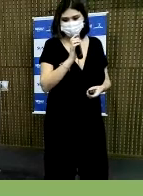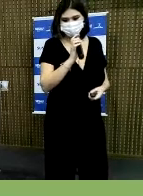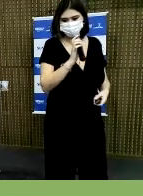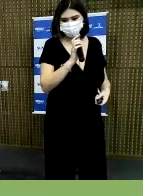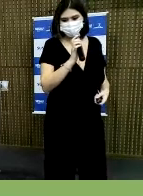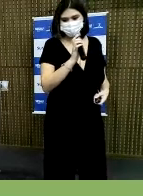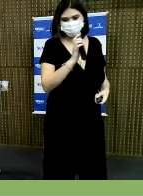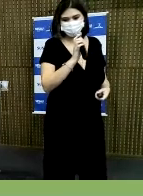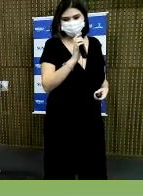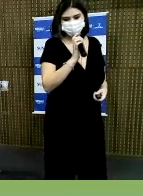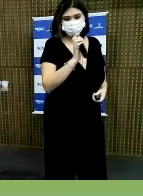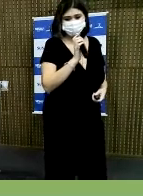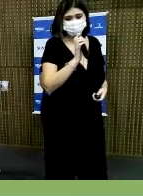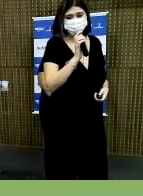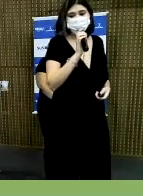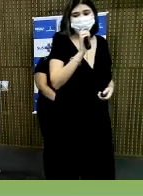eles.